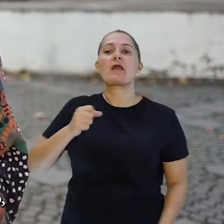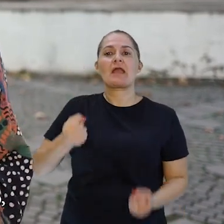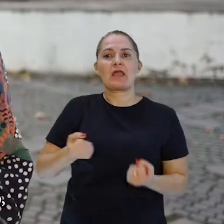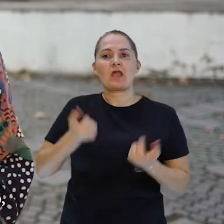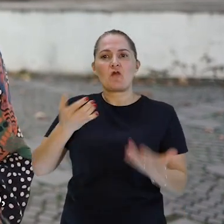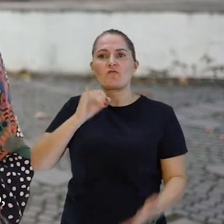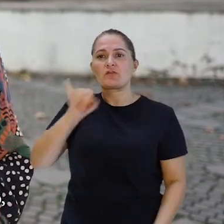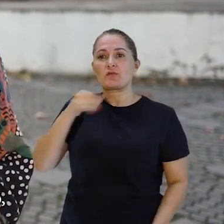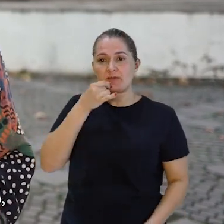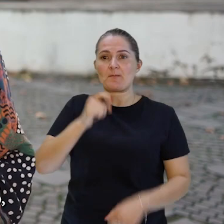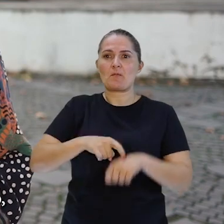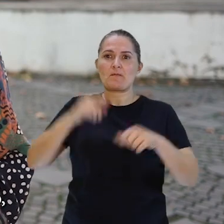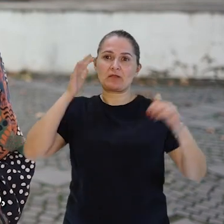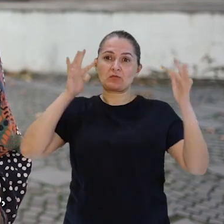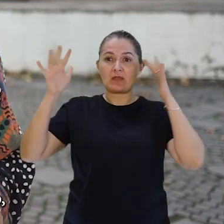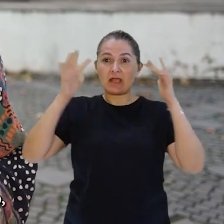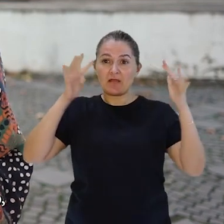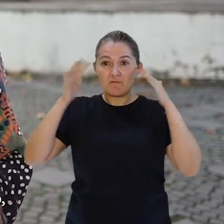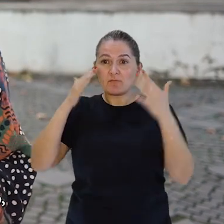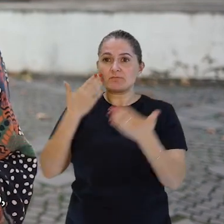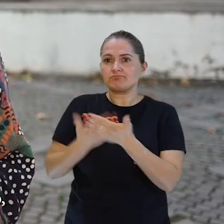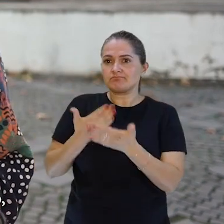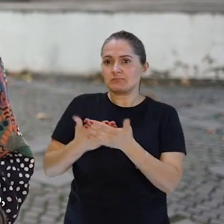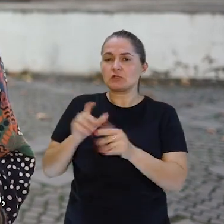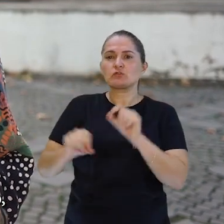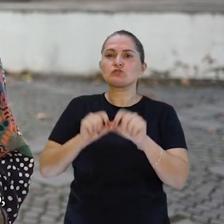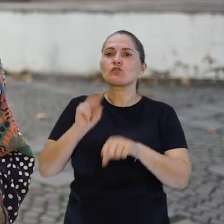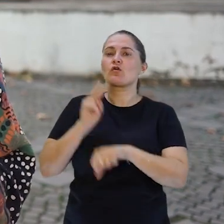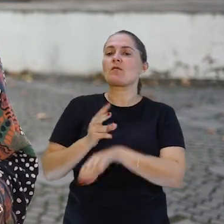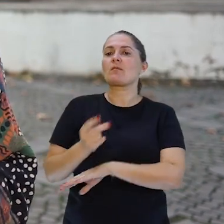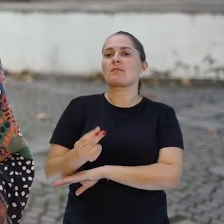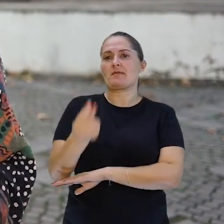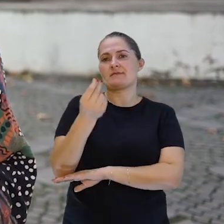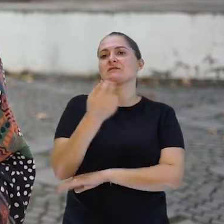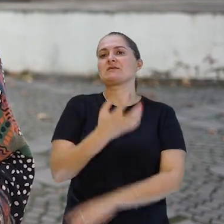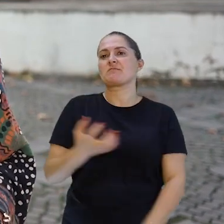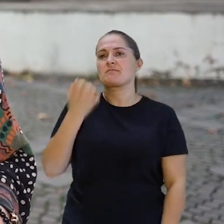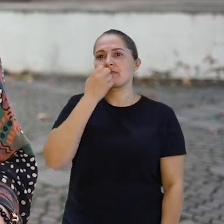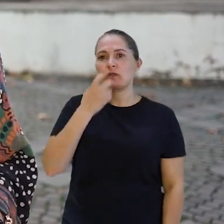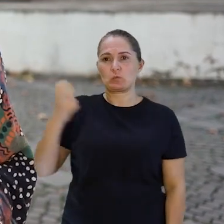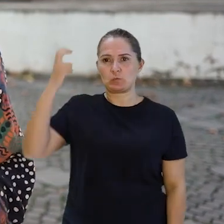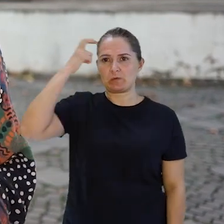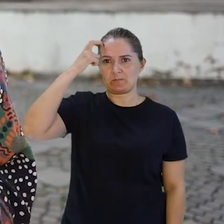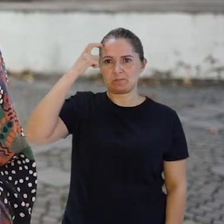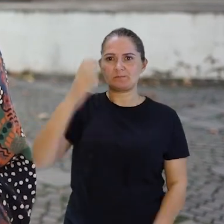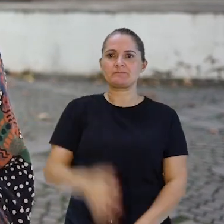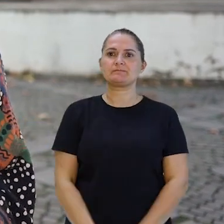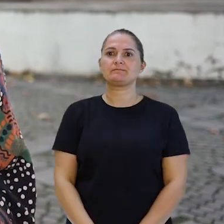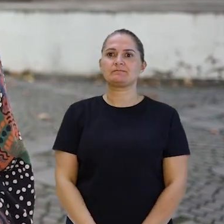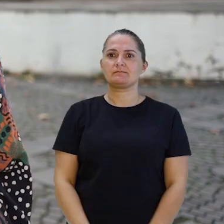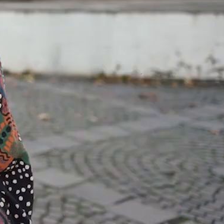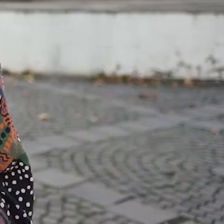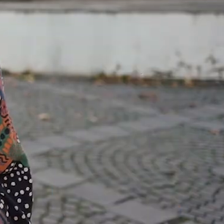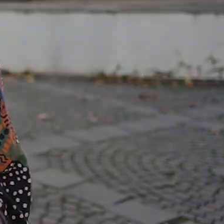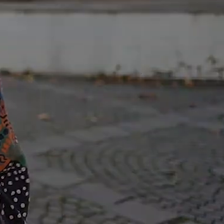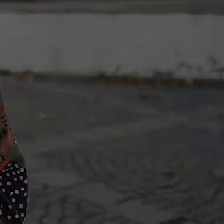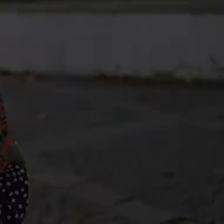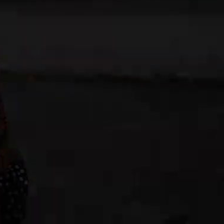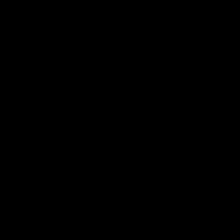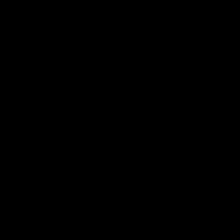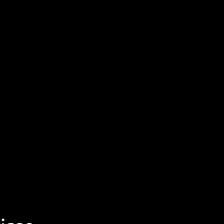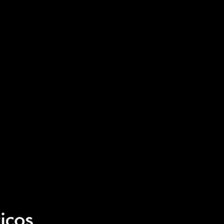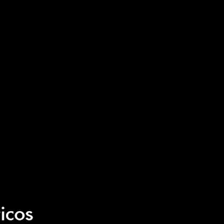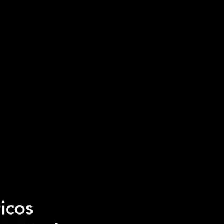tudo isso, a nossa ideia foi oportunizar um momento de reflexão e formação em relação à preservação dos bens culturais.